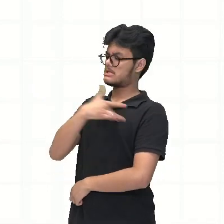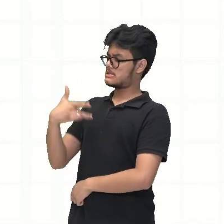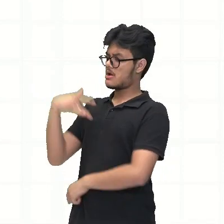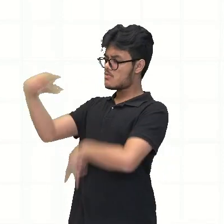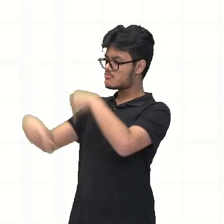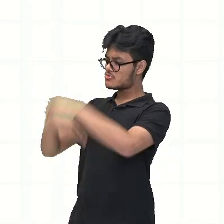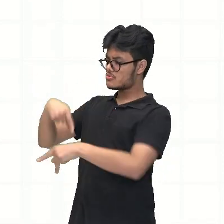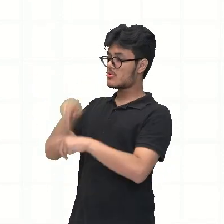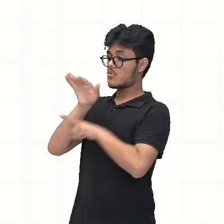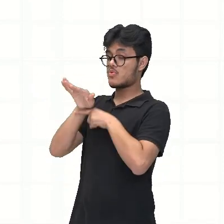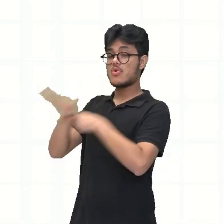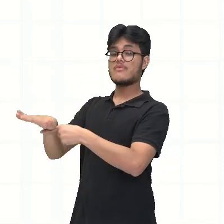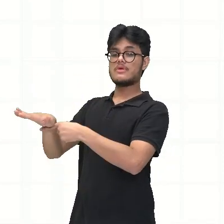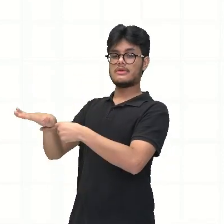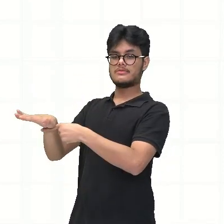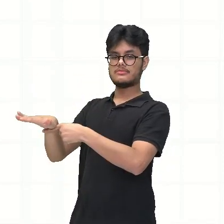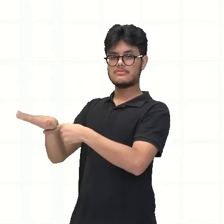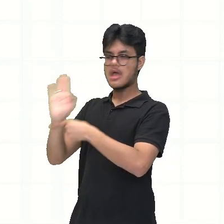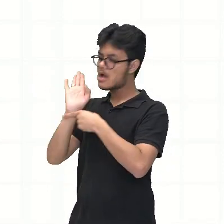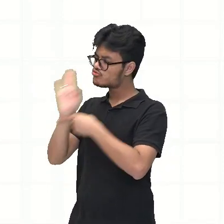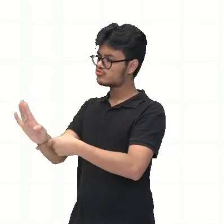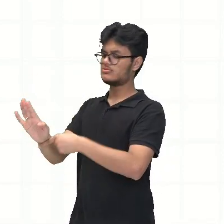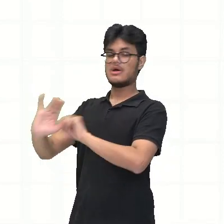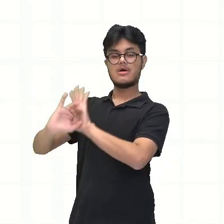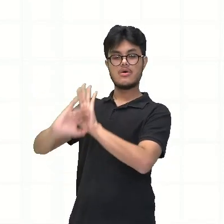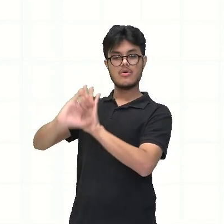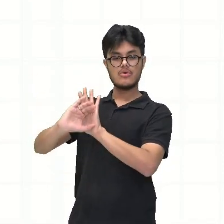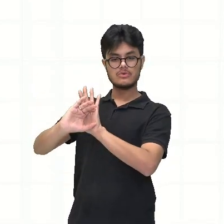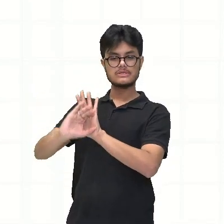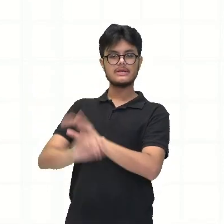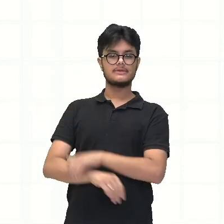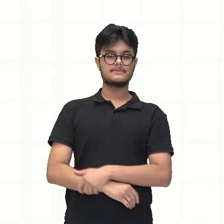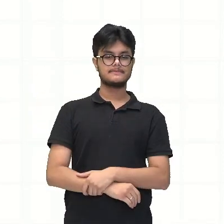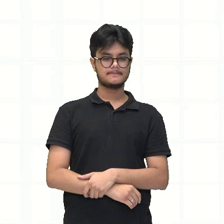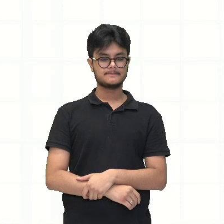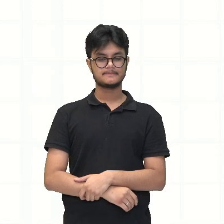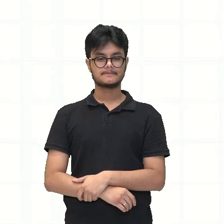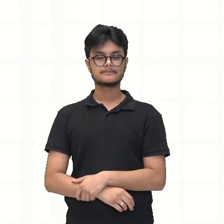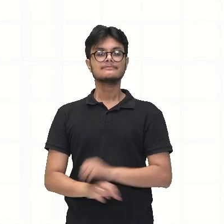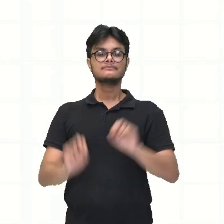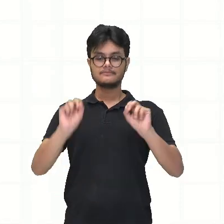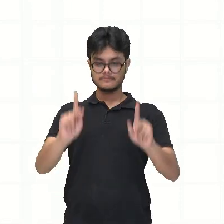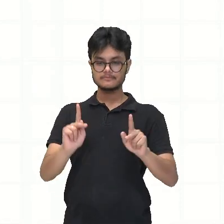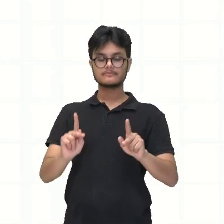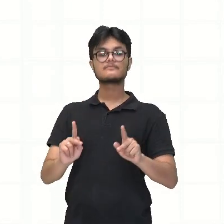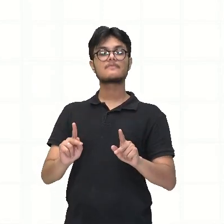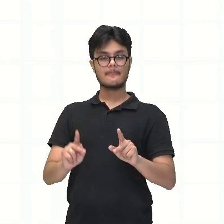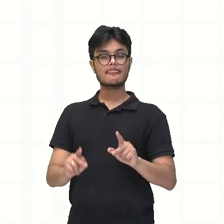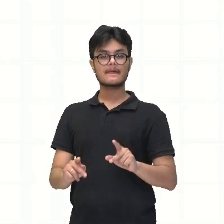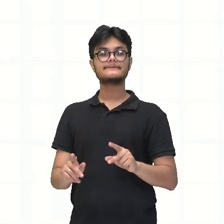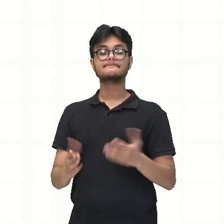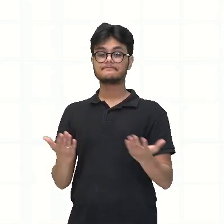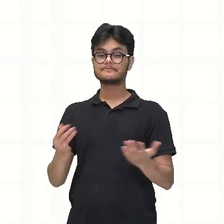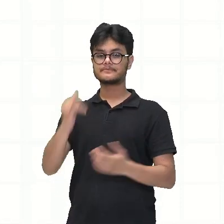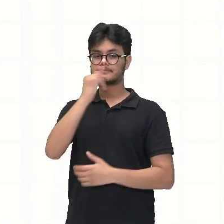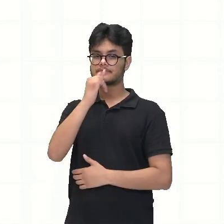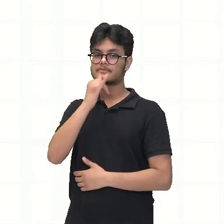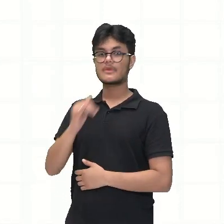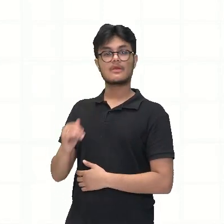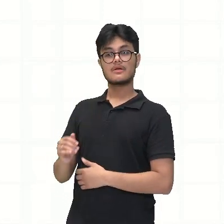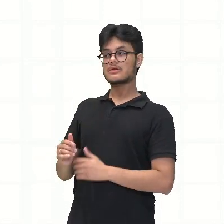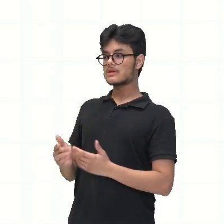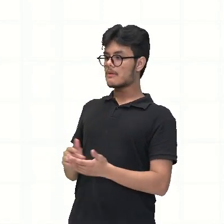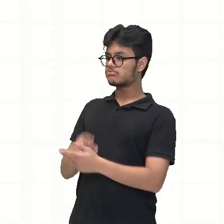saúde pública, né? O conceito de saúde para a saúde pública é a ausência de